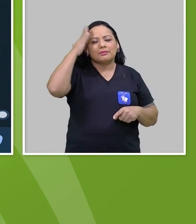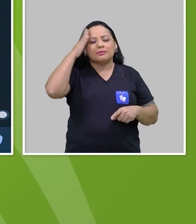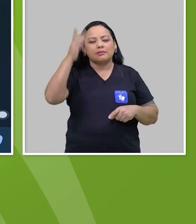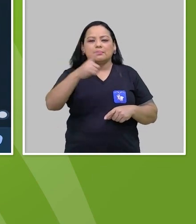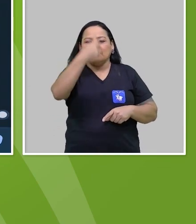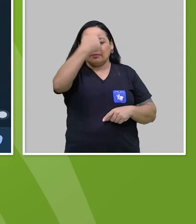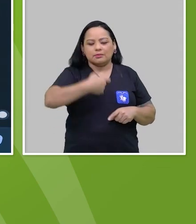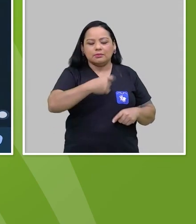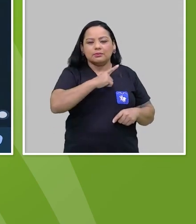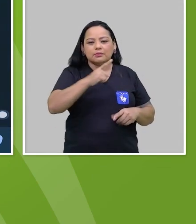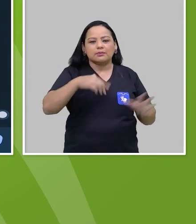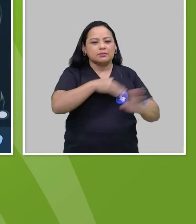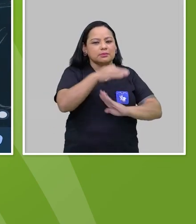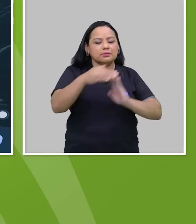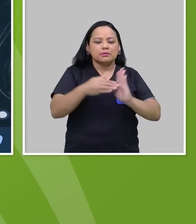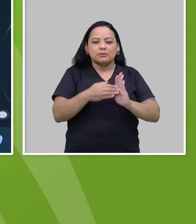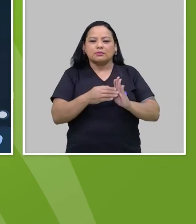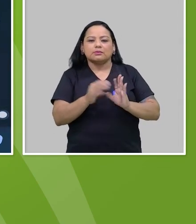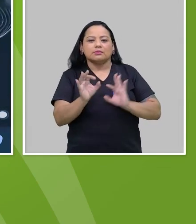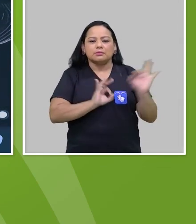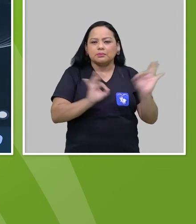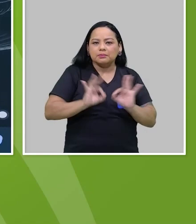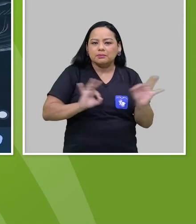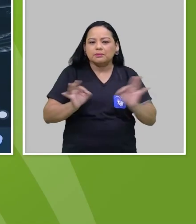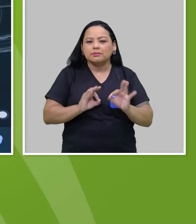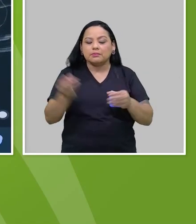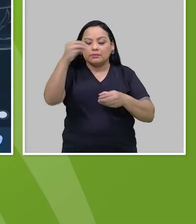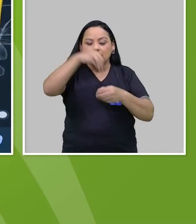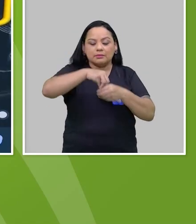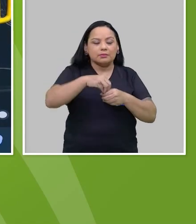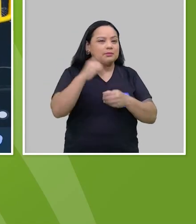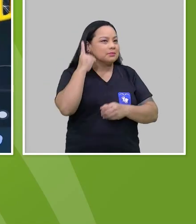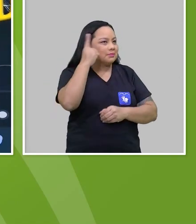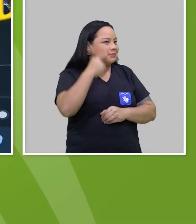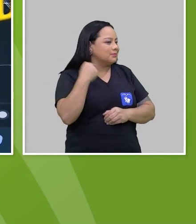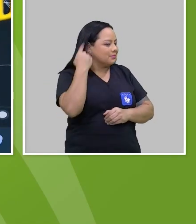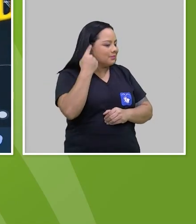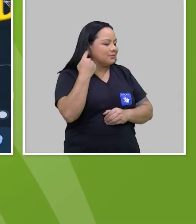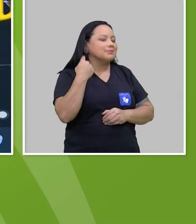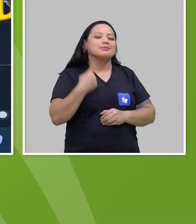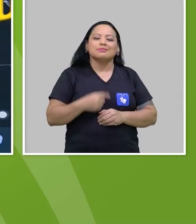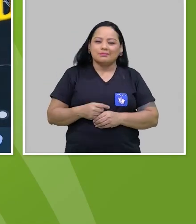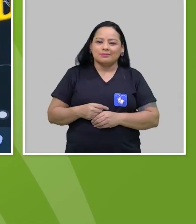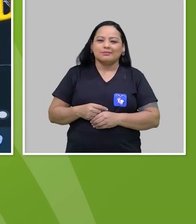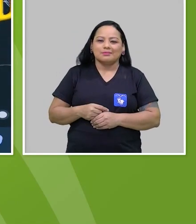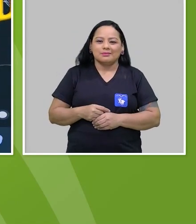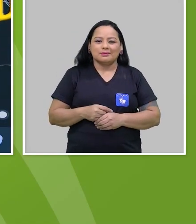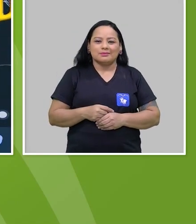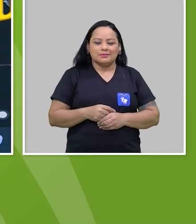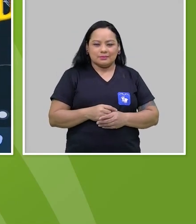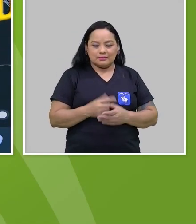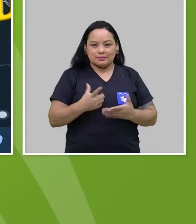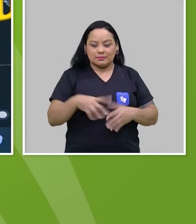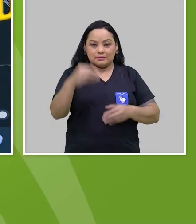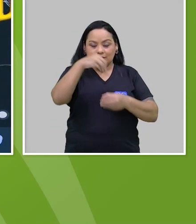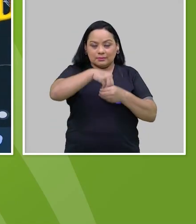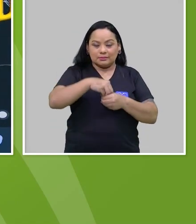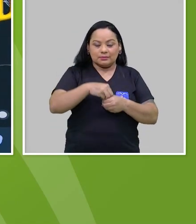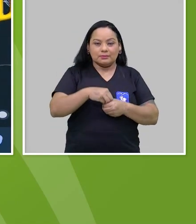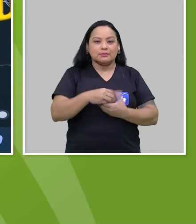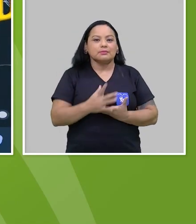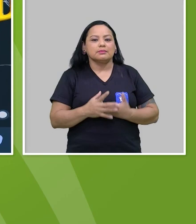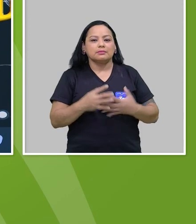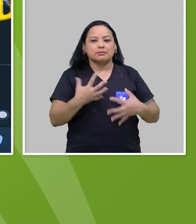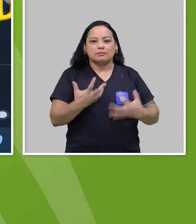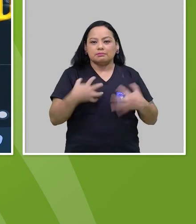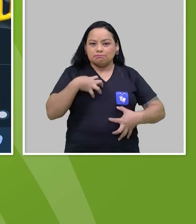tenho todo um aparelho aqui dentro, ó. Dentro, não é, do nosso organismo, eu